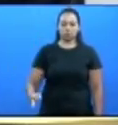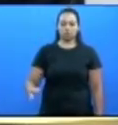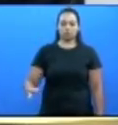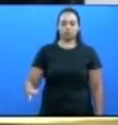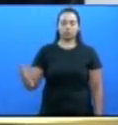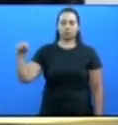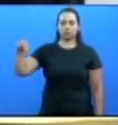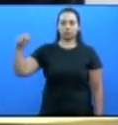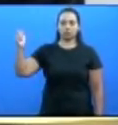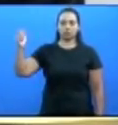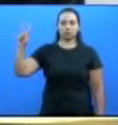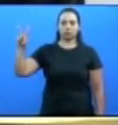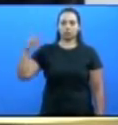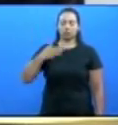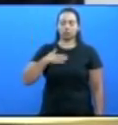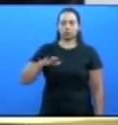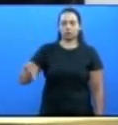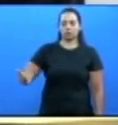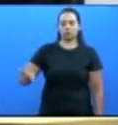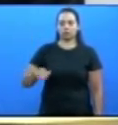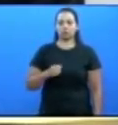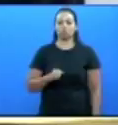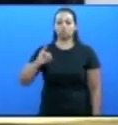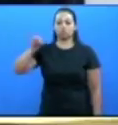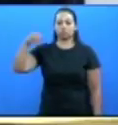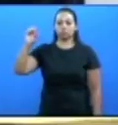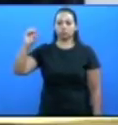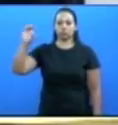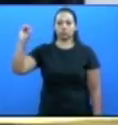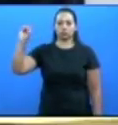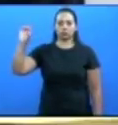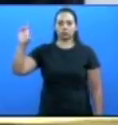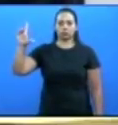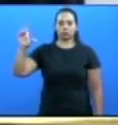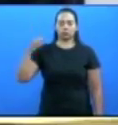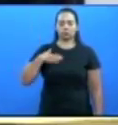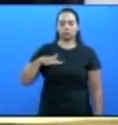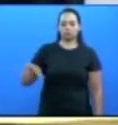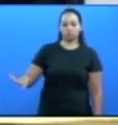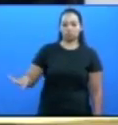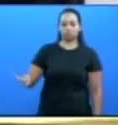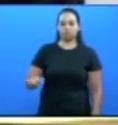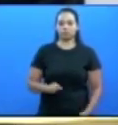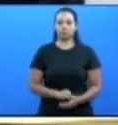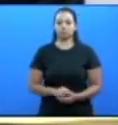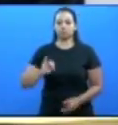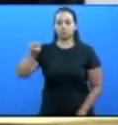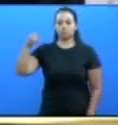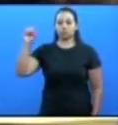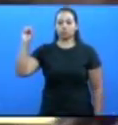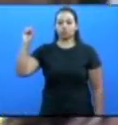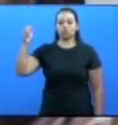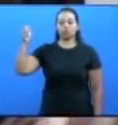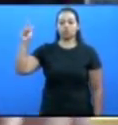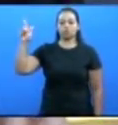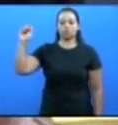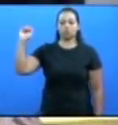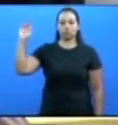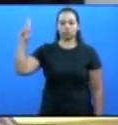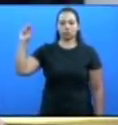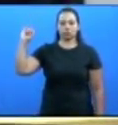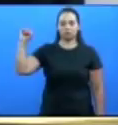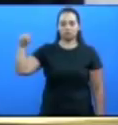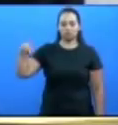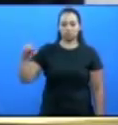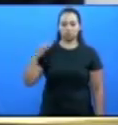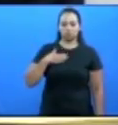doutor Nava, abstenho-me. Joel Pratibanda, abstém-se. Joaquim Pereira de Castilho, abstém-se.